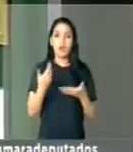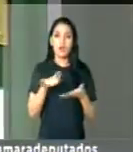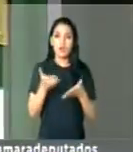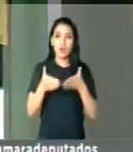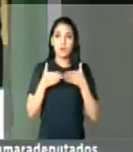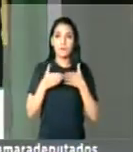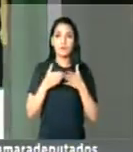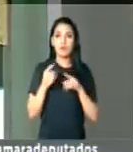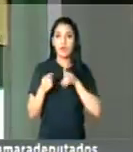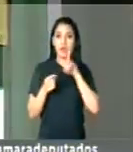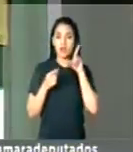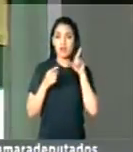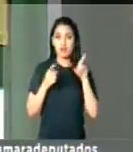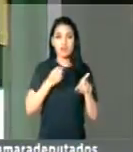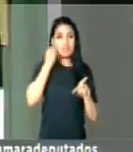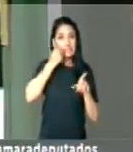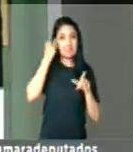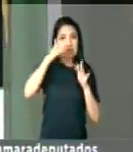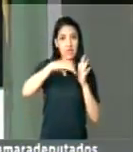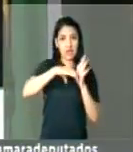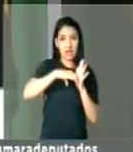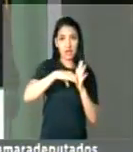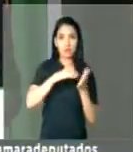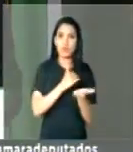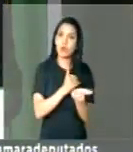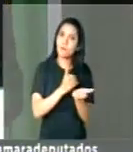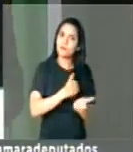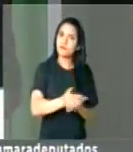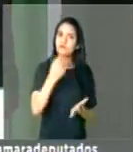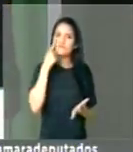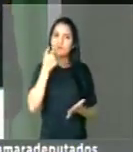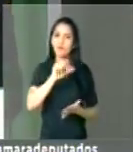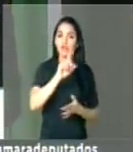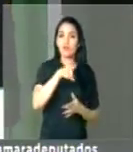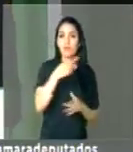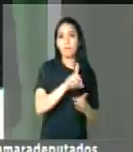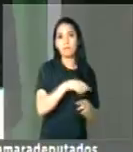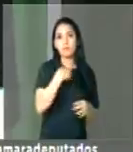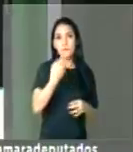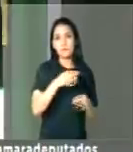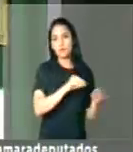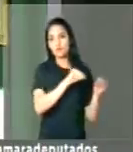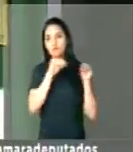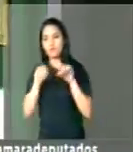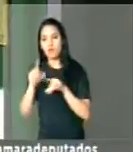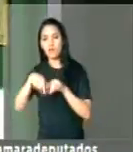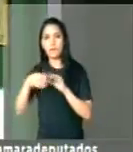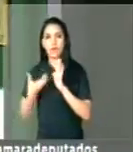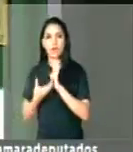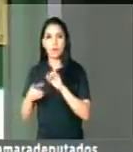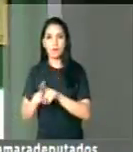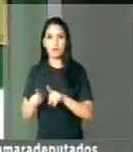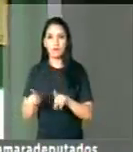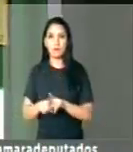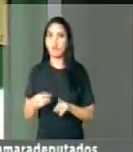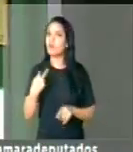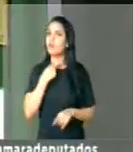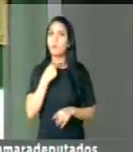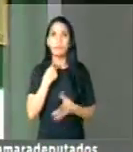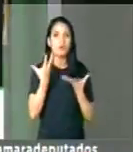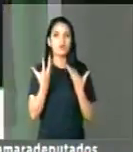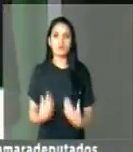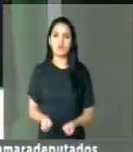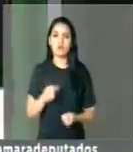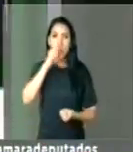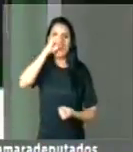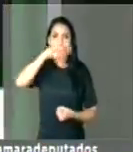isso vem para a Câmara. Nós não podemos permitir a continuidade desse abuso de autoridade que está acontecendo